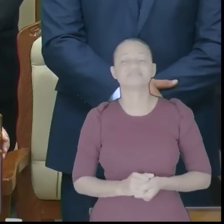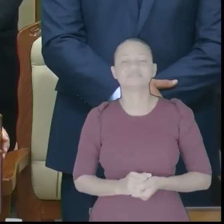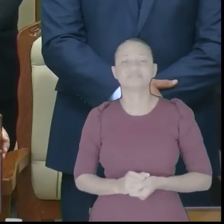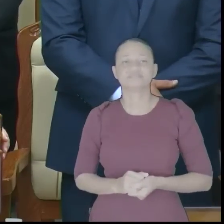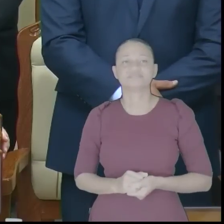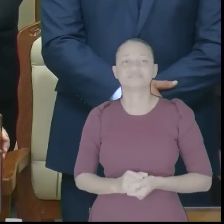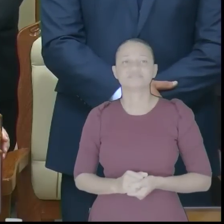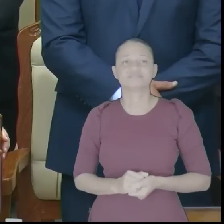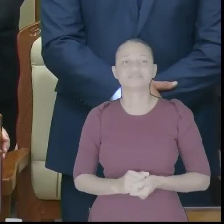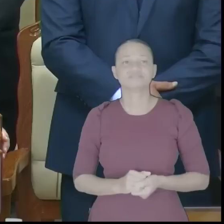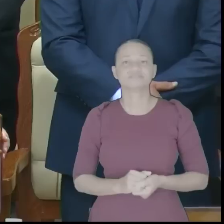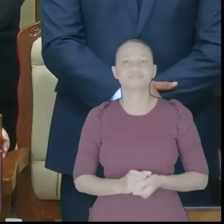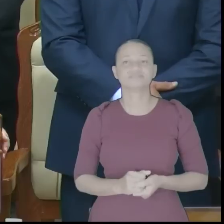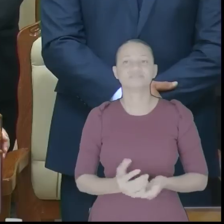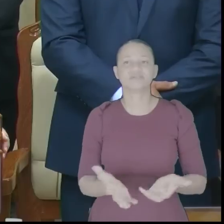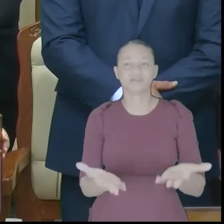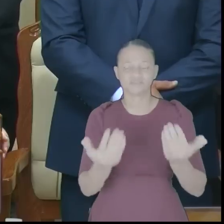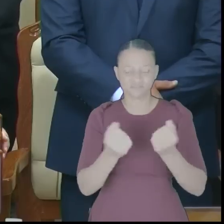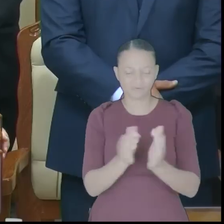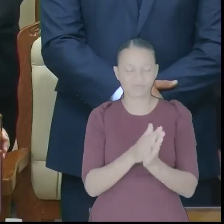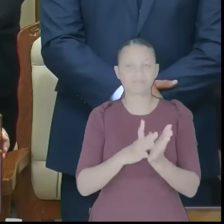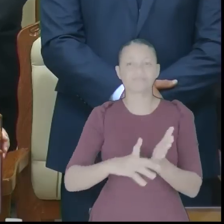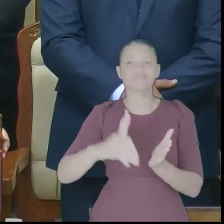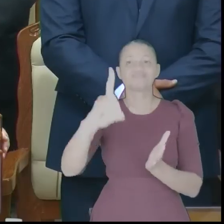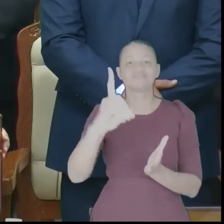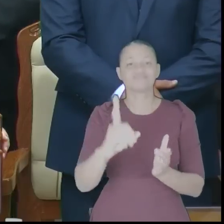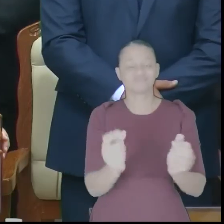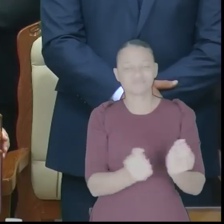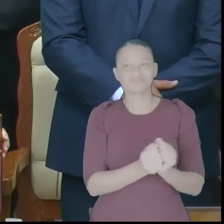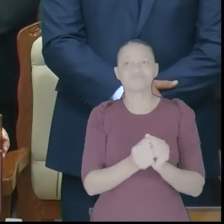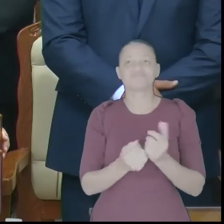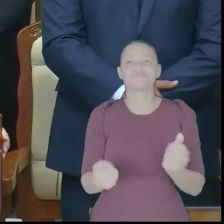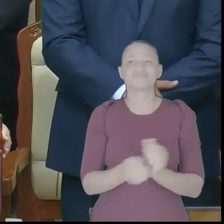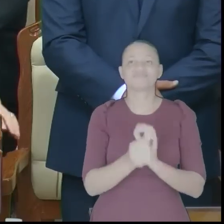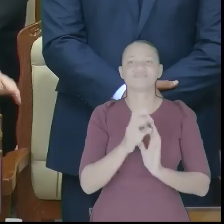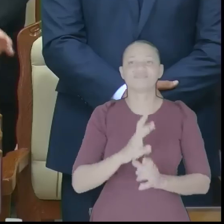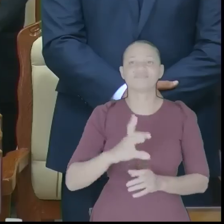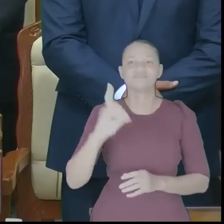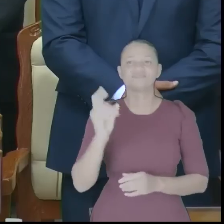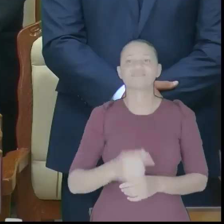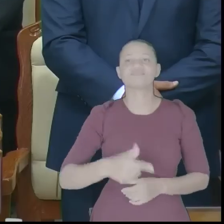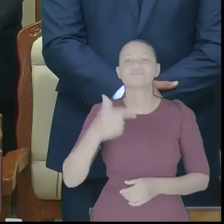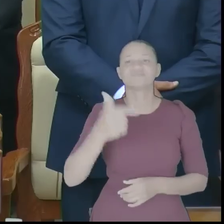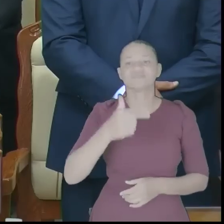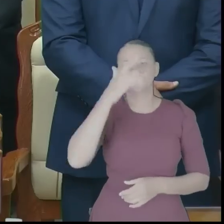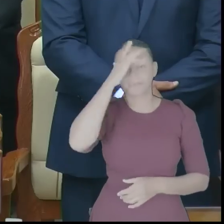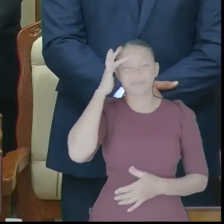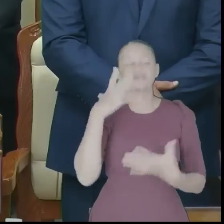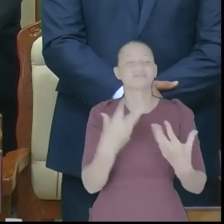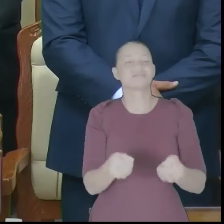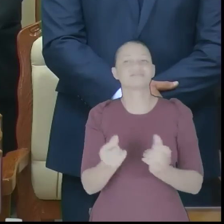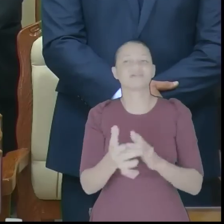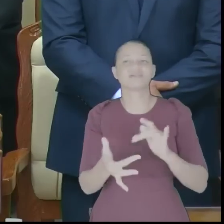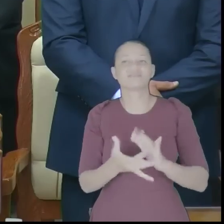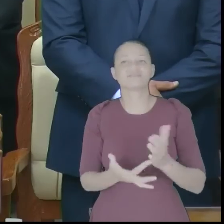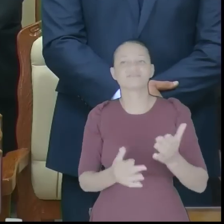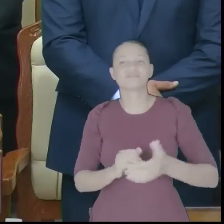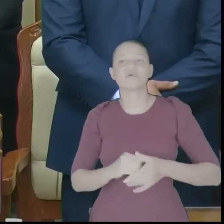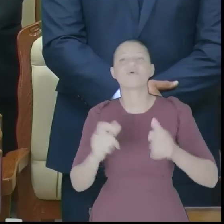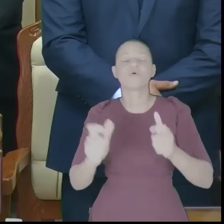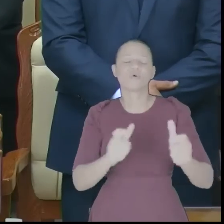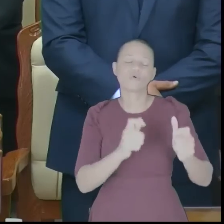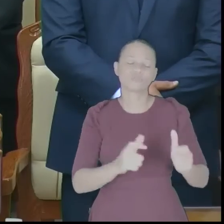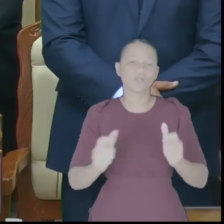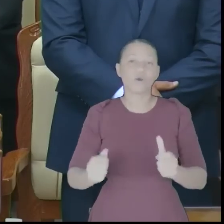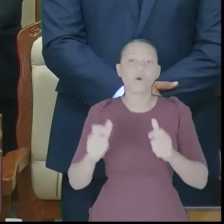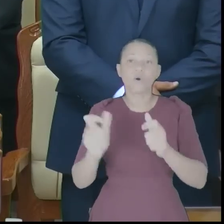E ela já vem com a palavra, já. Oh, glória. Onde está a segunda vida para Jesus? Onde está?